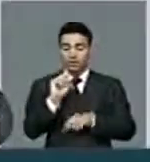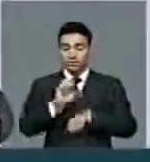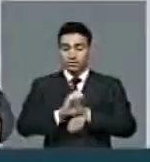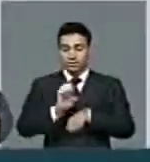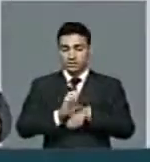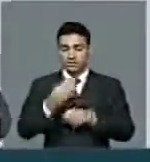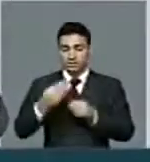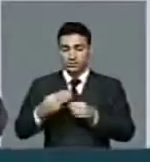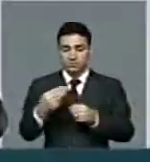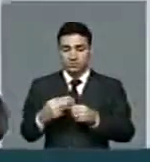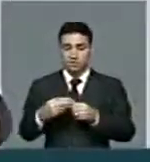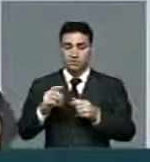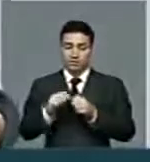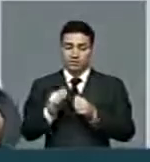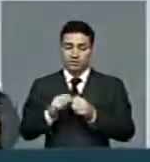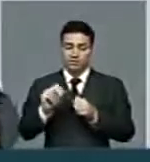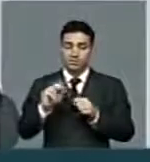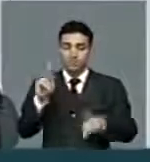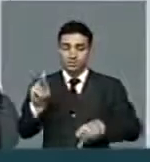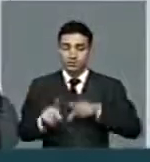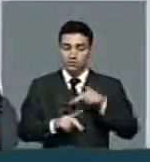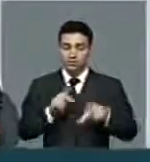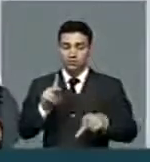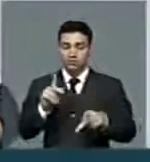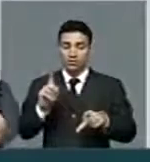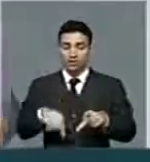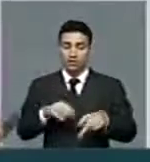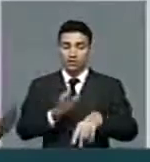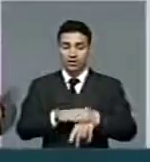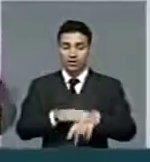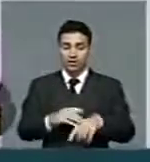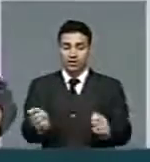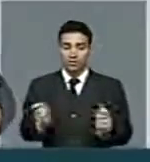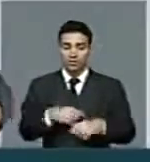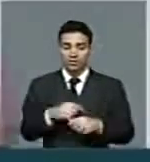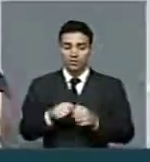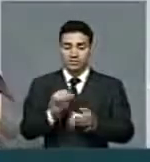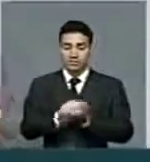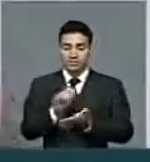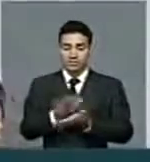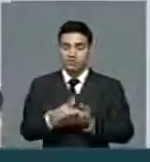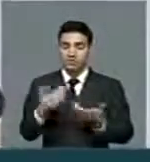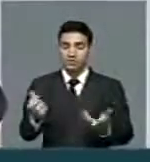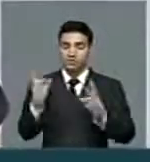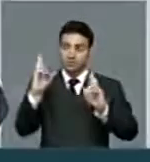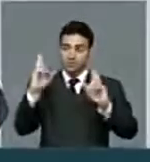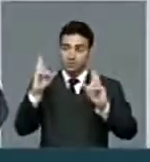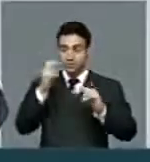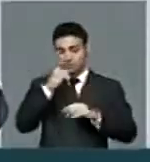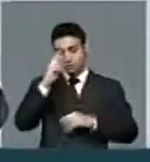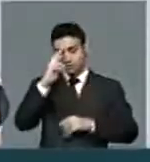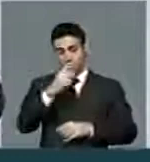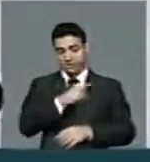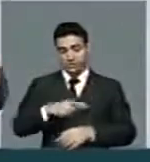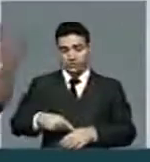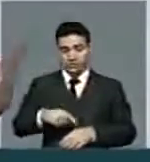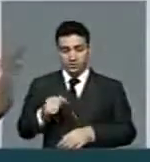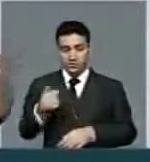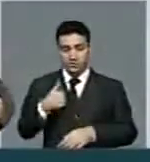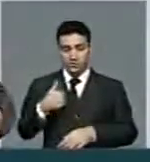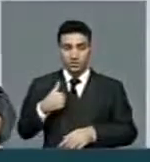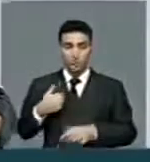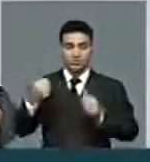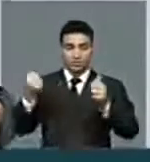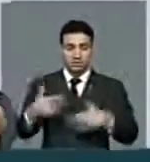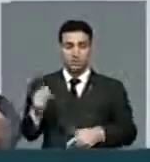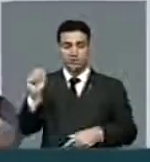aquilo que que o povo brasileiro determinou, que é a competência deles fazerem o cadastro ambiental rural. Então eu espero, presidente, que eu tenha dado uma visão